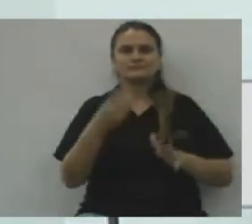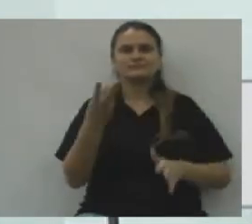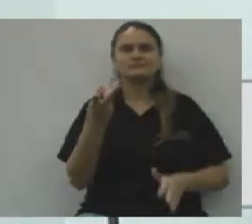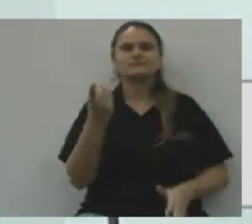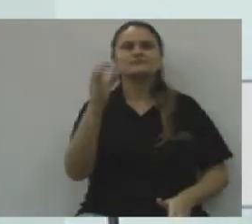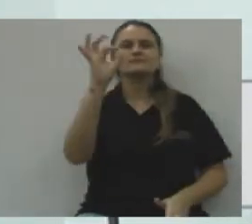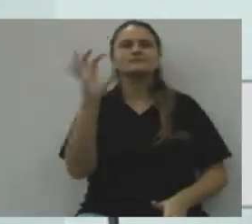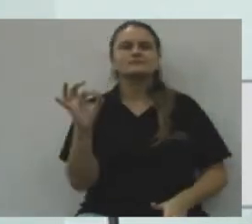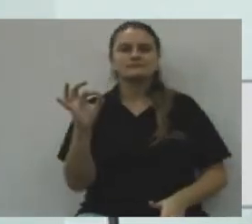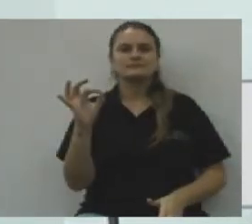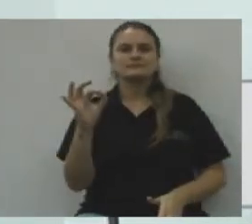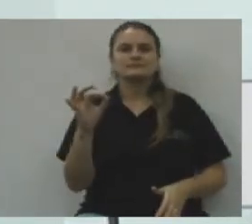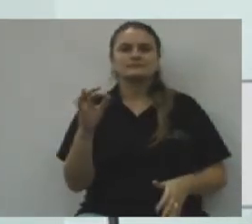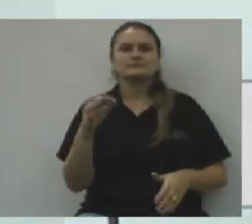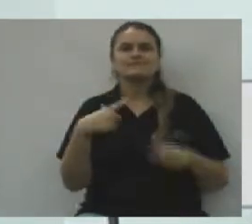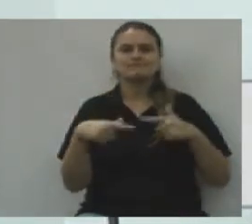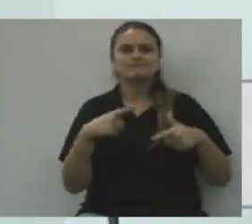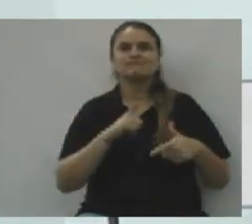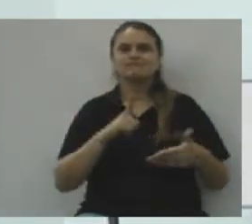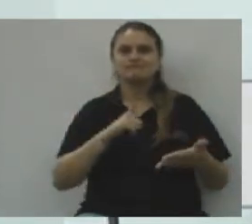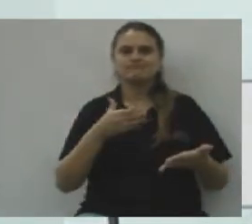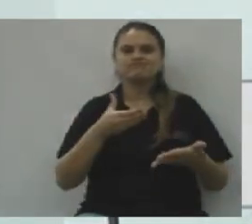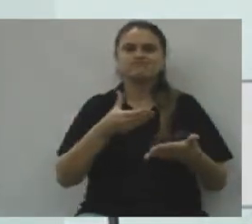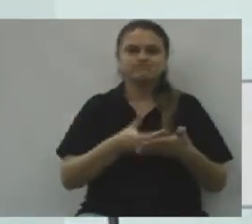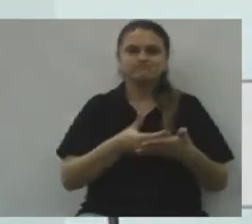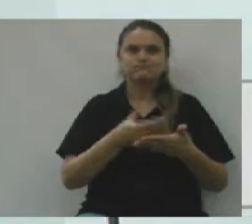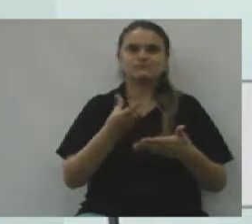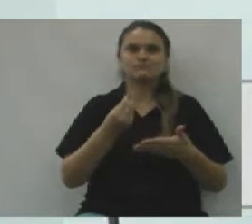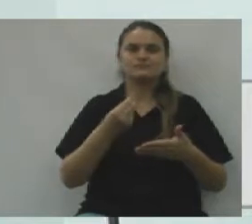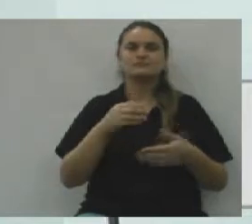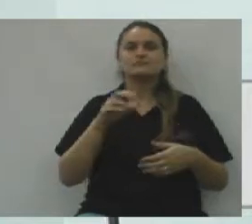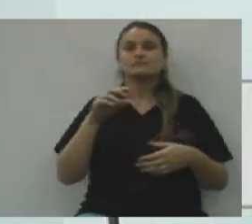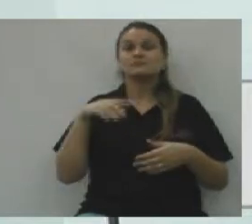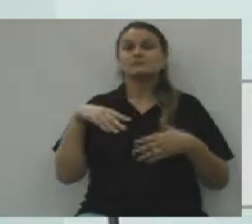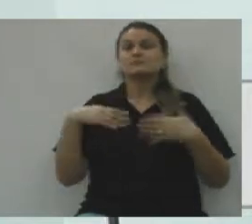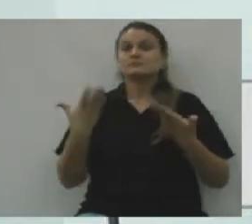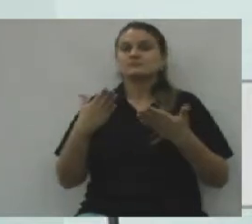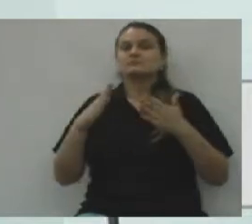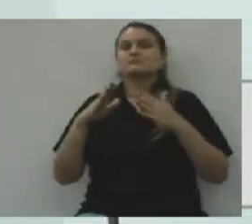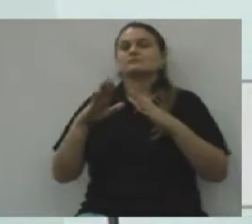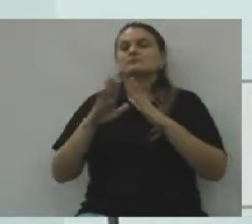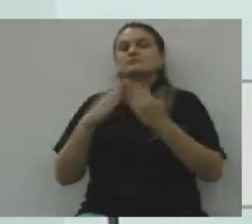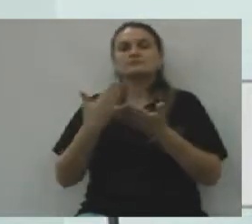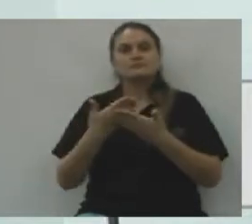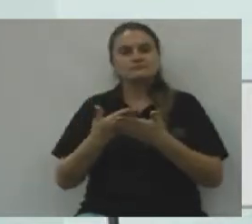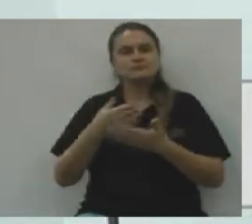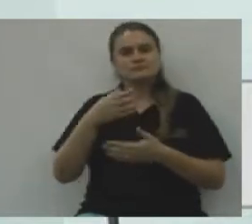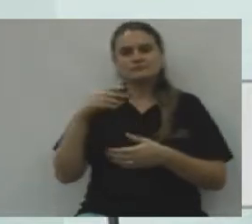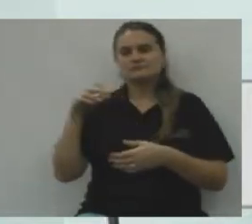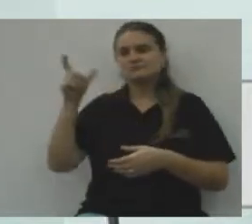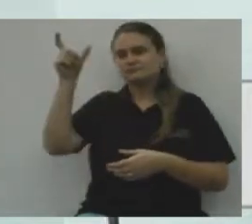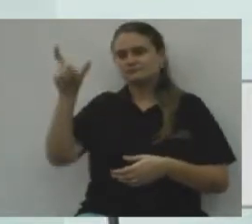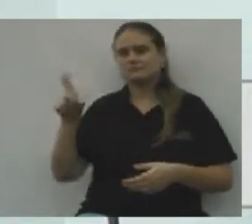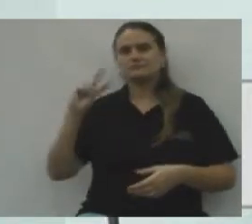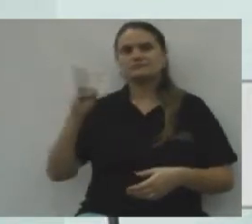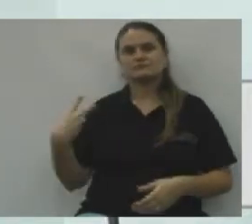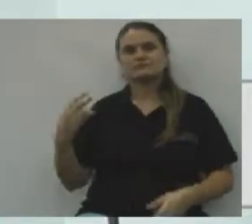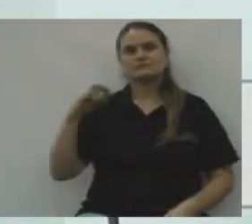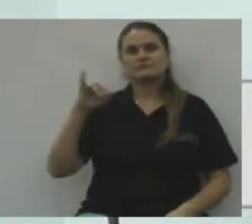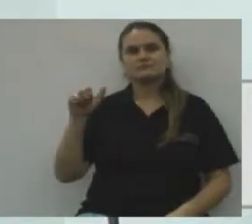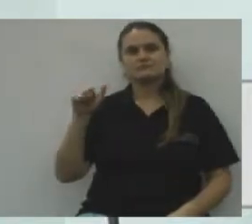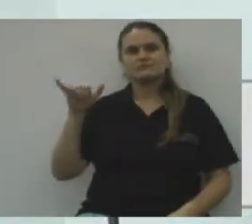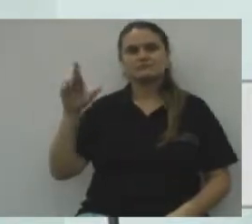estatística. E quando há, na escola que o professor Jair Brunhago foi diretor, lá no Colégio São Cristóvão, ou em qualquer uma